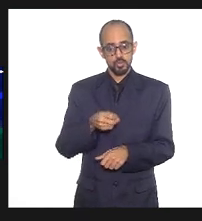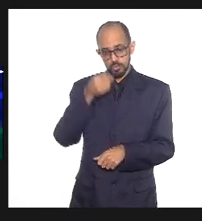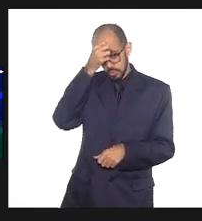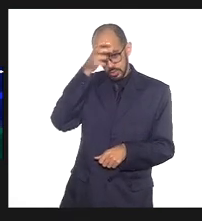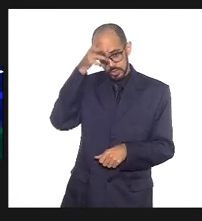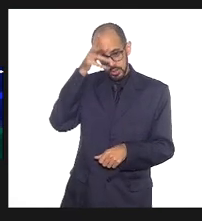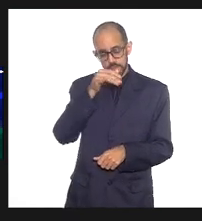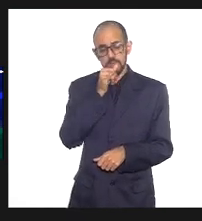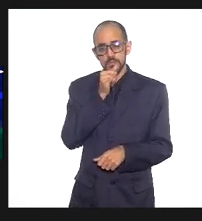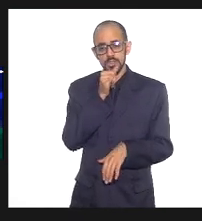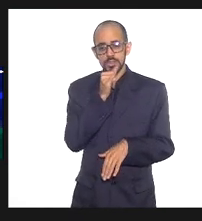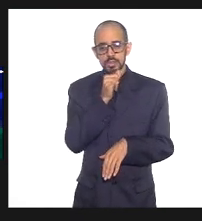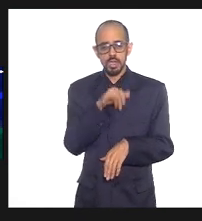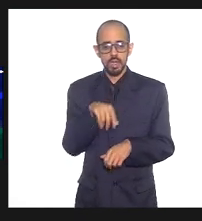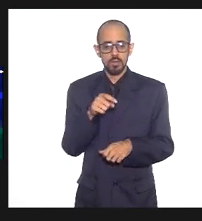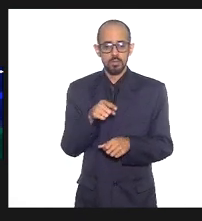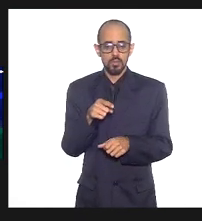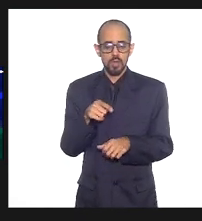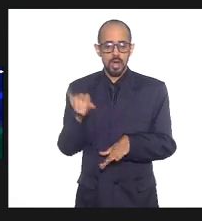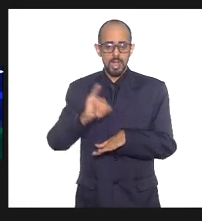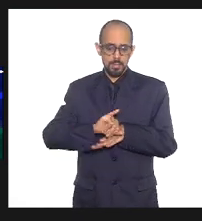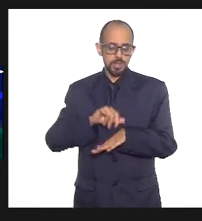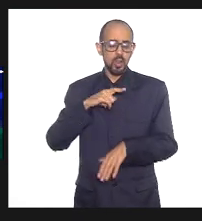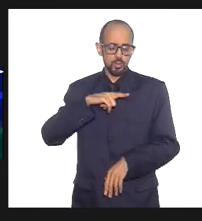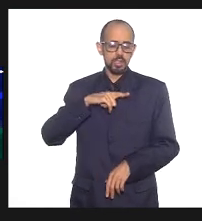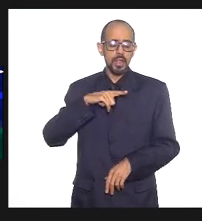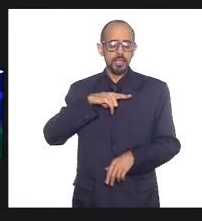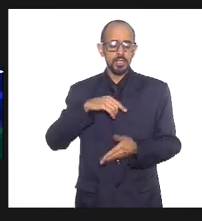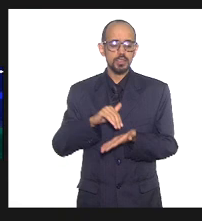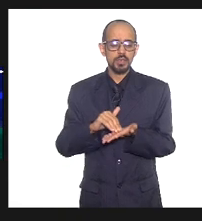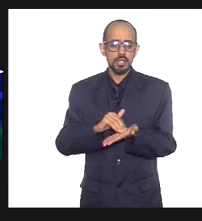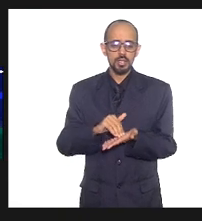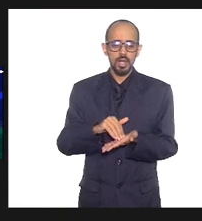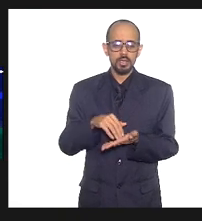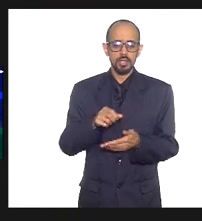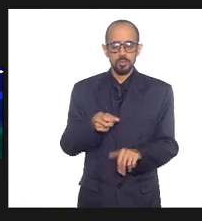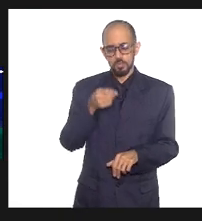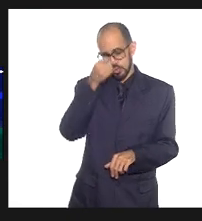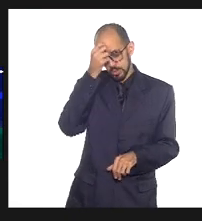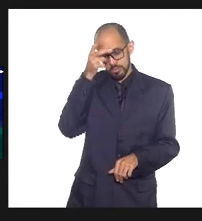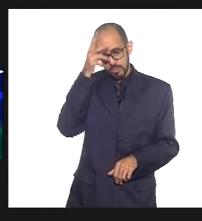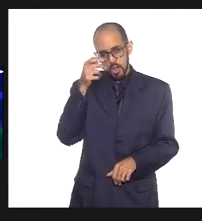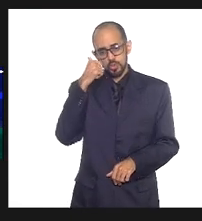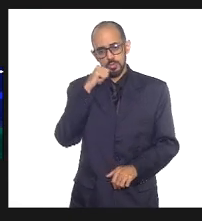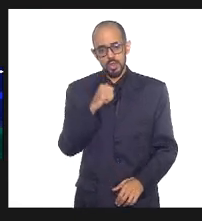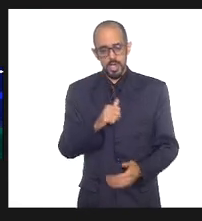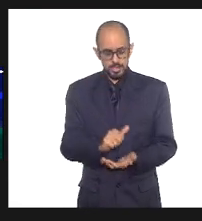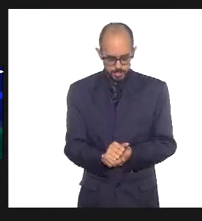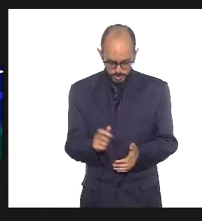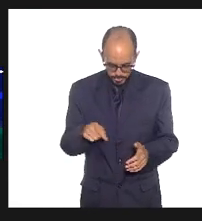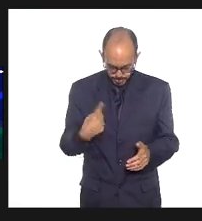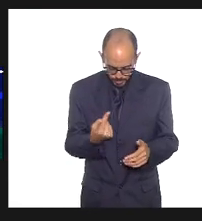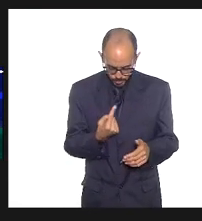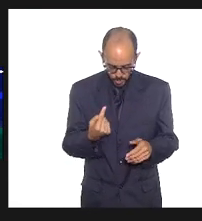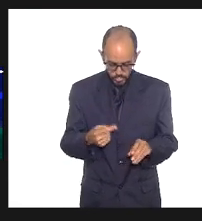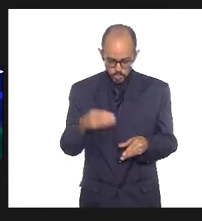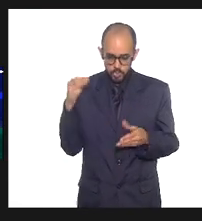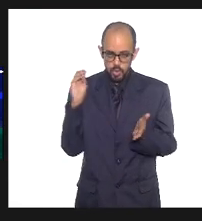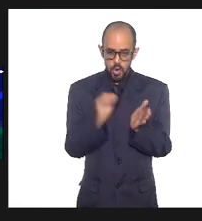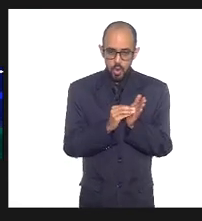tem a Secretaria Municipal de Mulheres e a gente acrescentou as secretarias, a